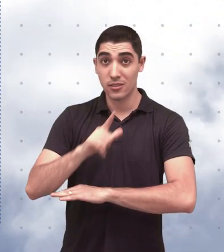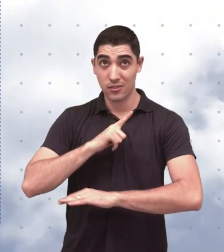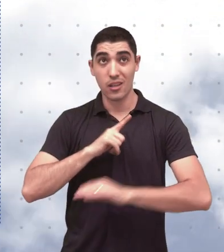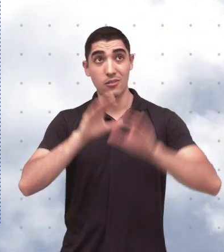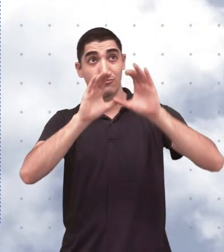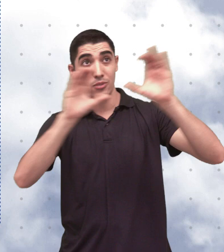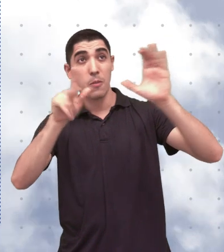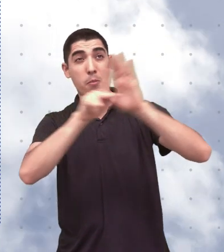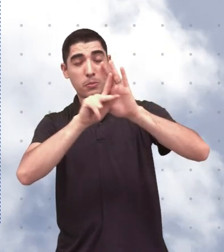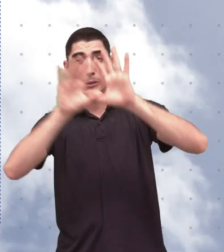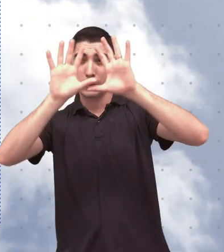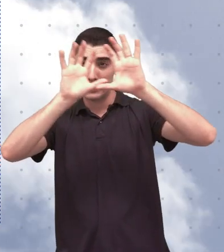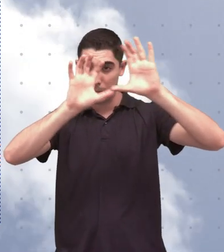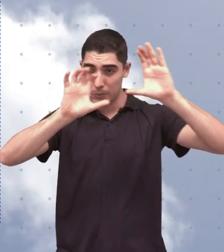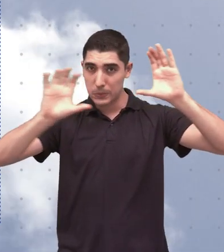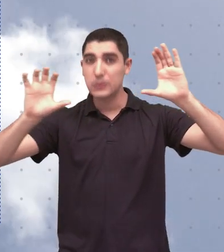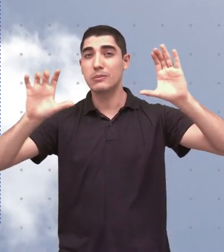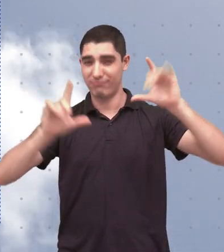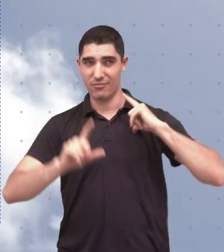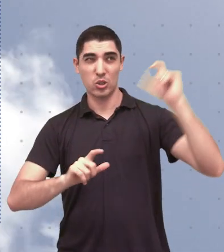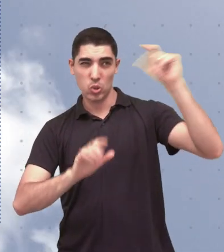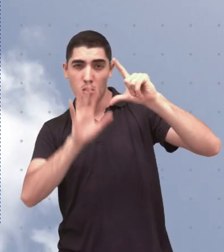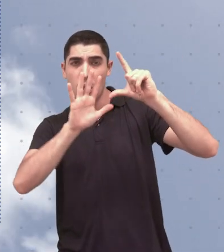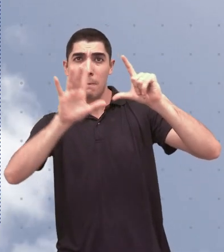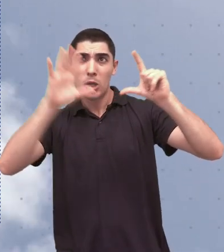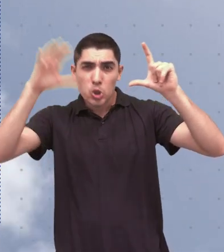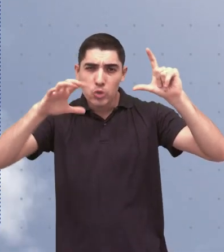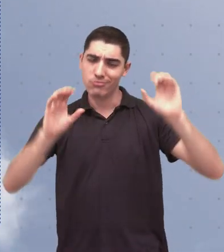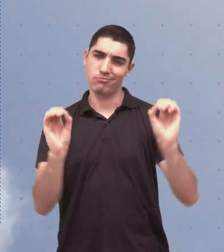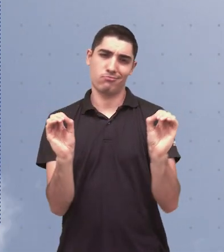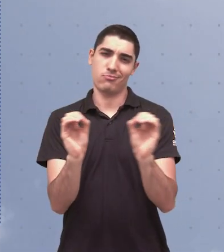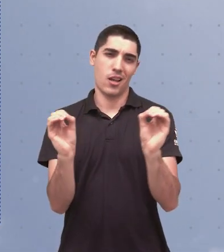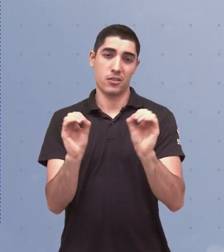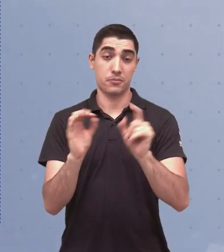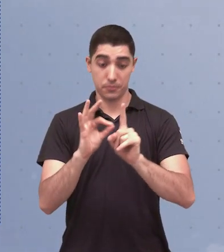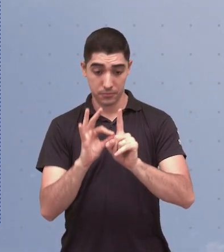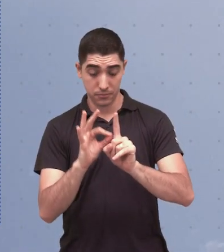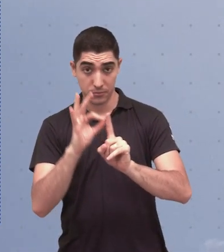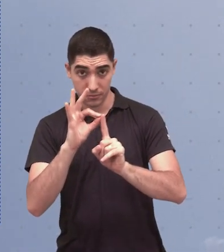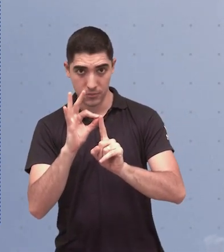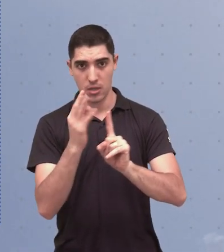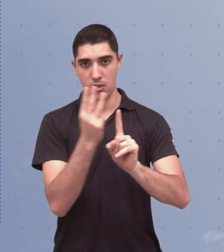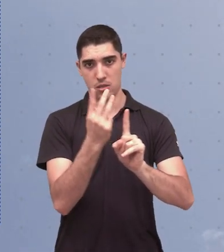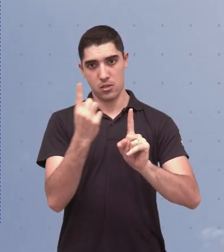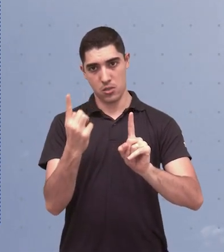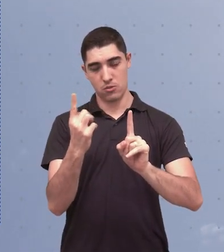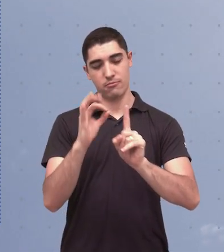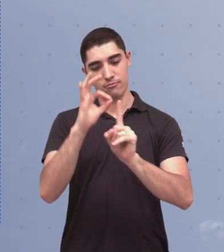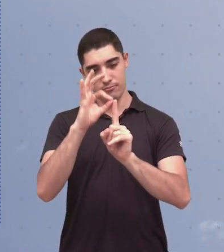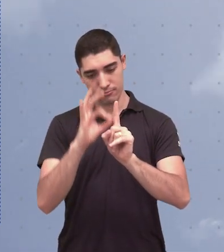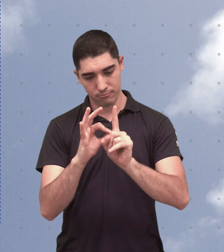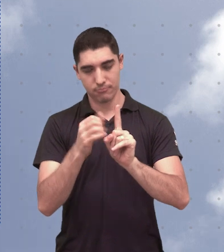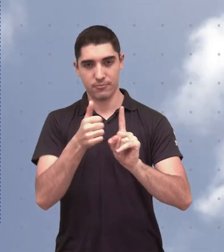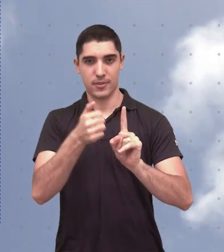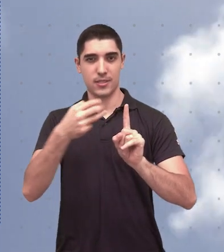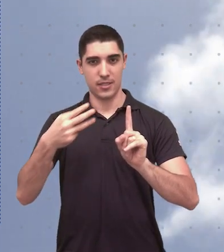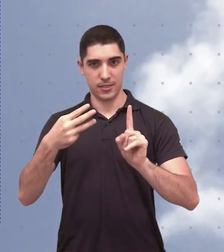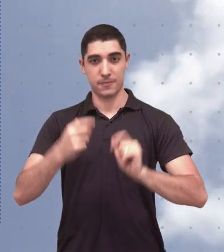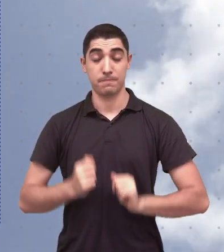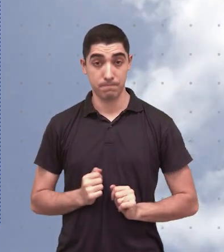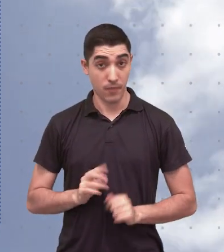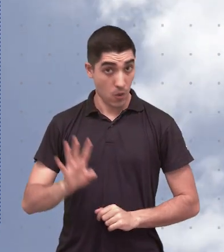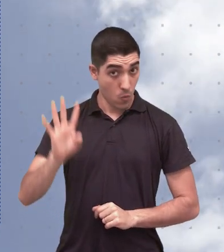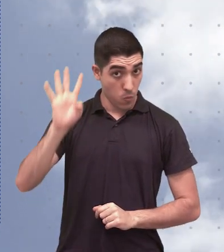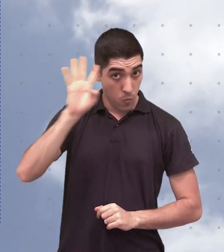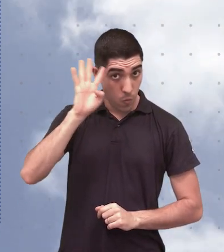com curtos períodos de sol e, apesar de muitas nuvens, não deve chover. A máxima prevista é de 31 e a mínima de 13